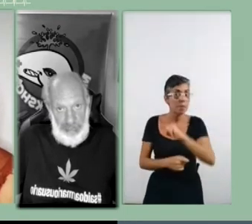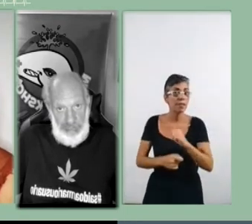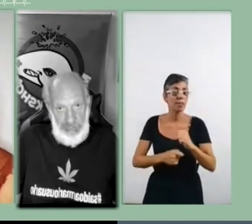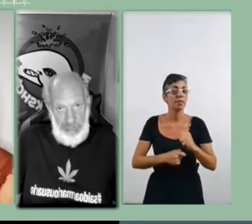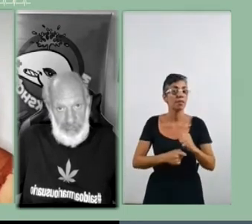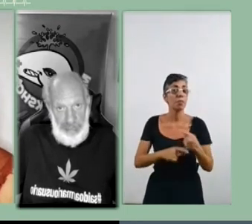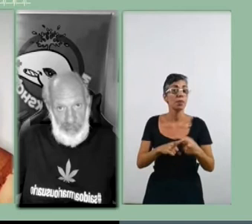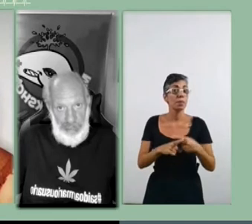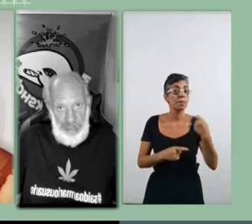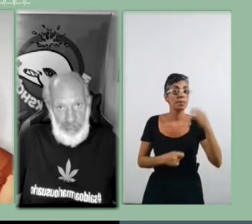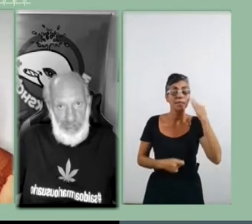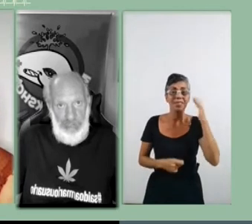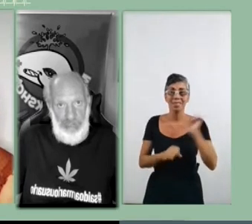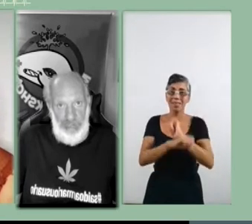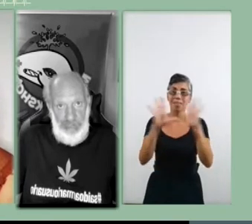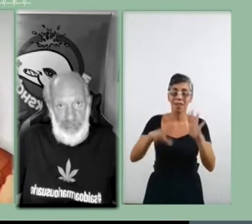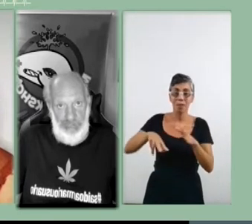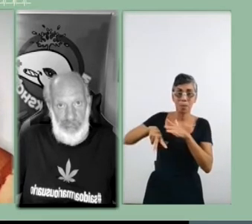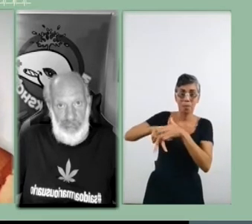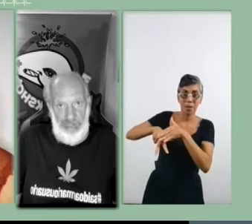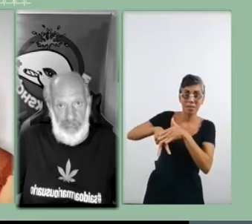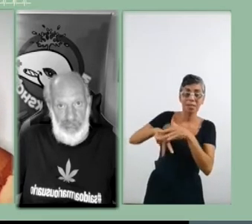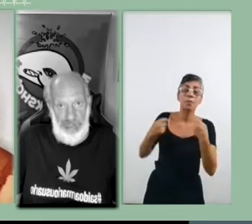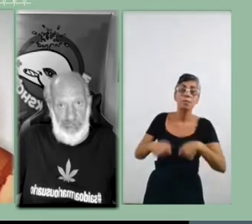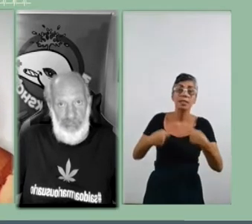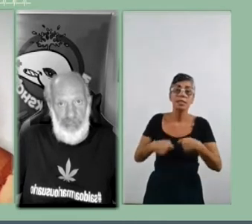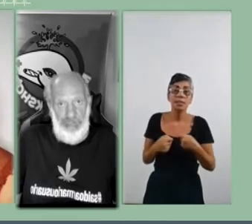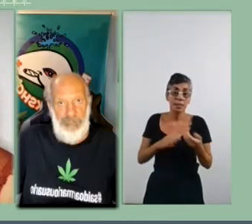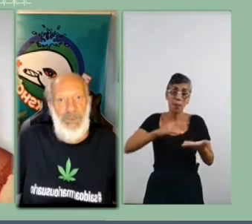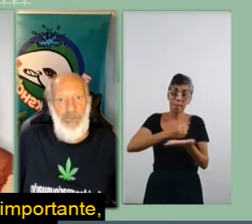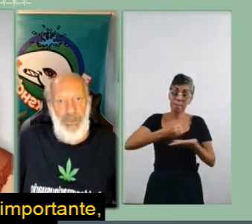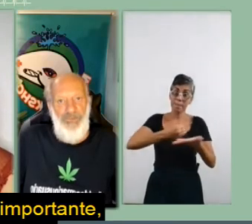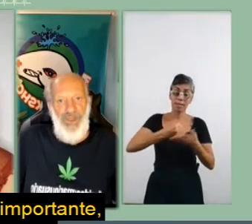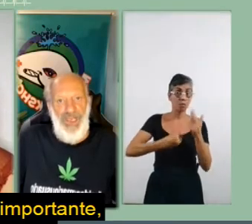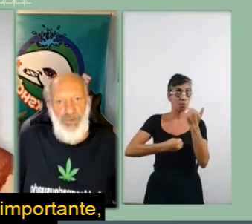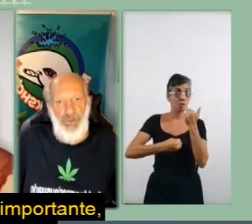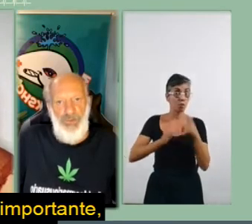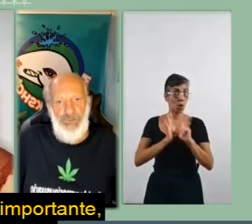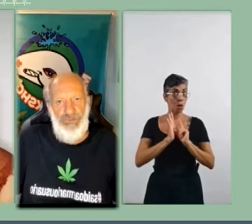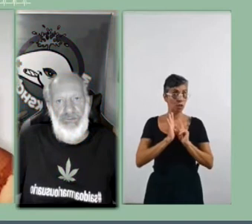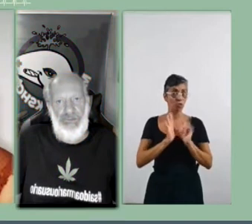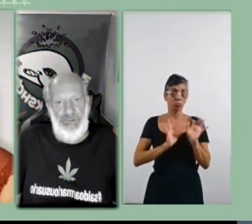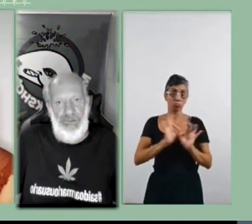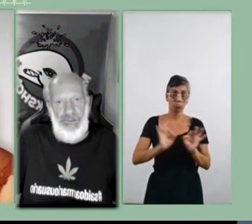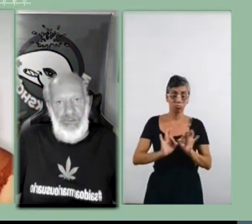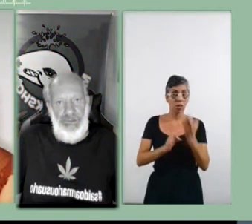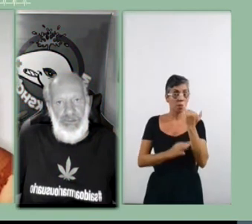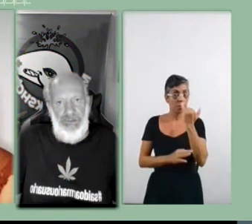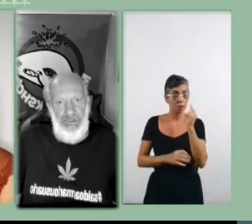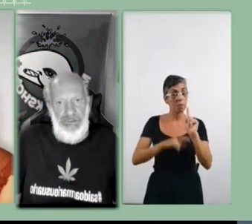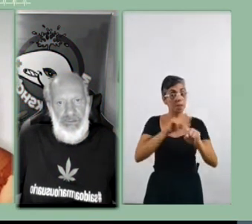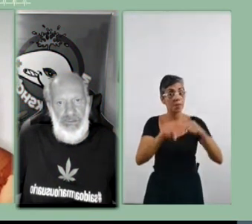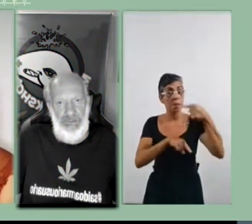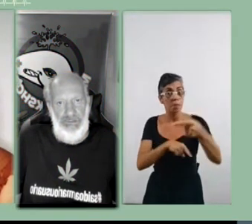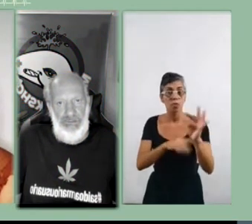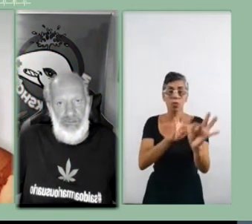ele precisa dessa base nutricional para ele ter sucesso no seu tratamento. Então, Perfeito. é importante